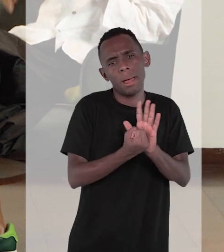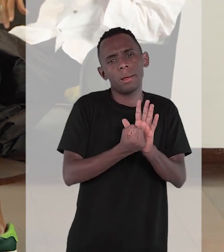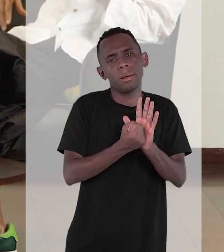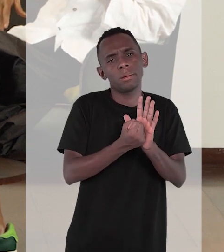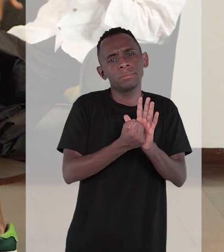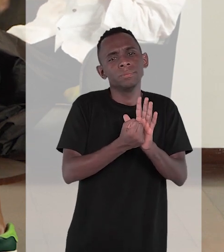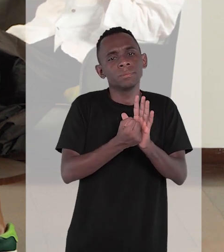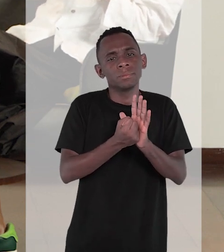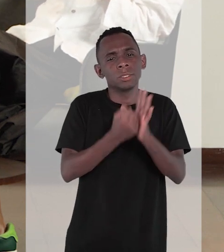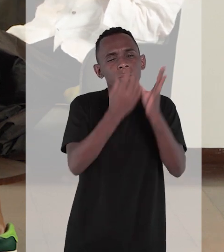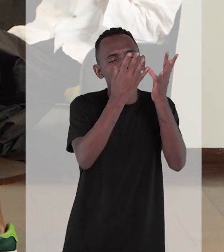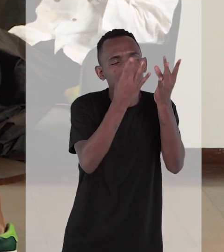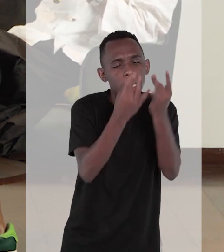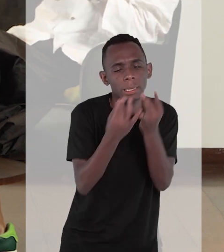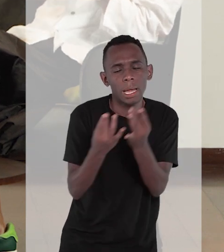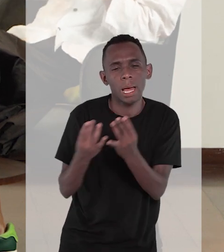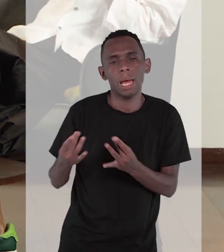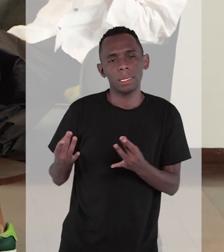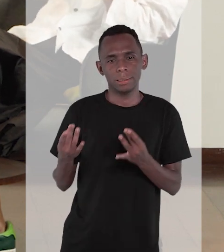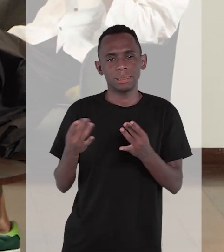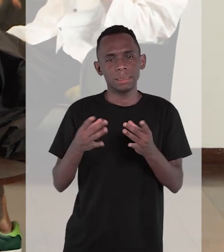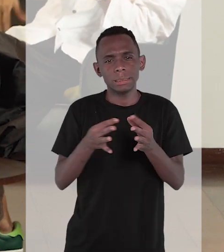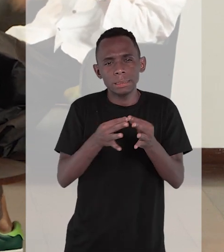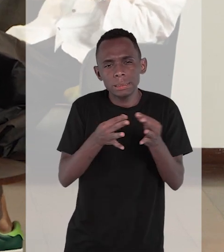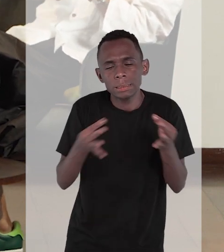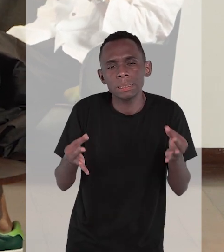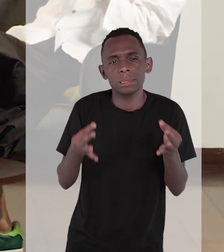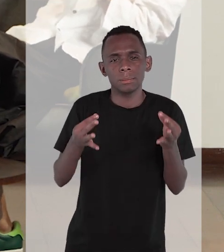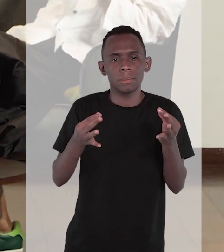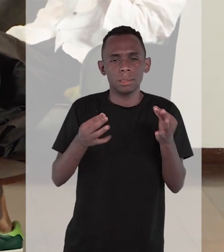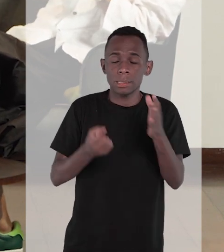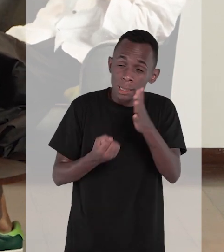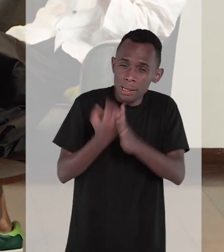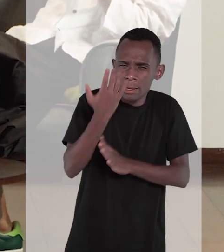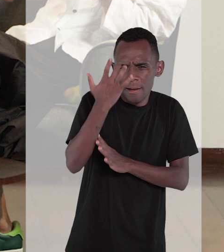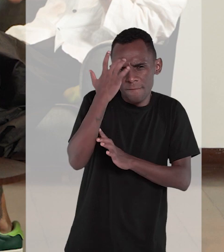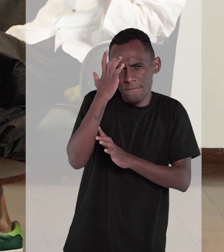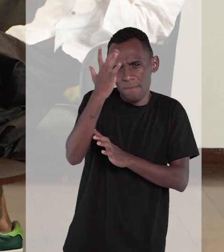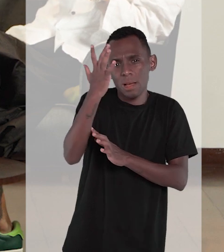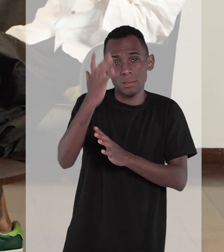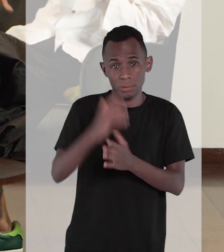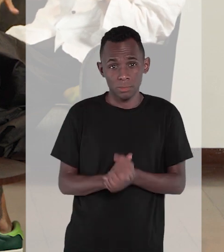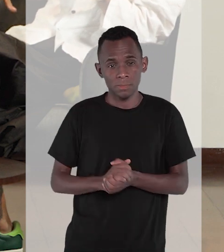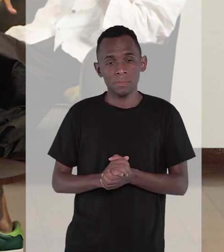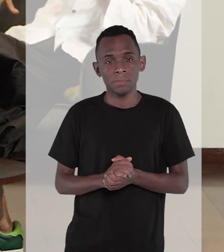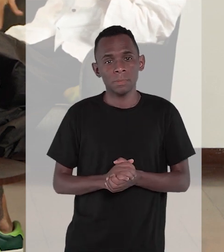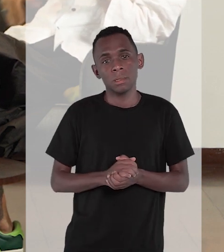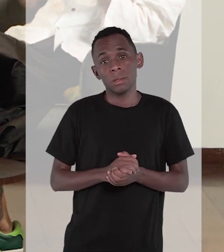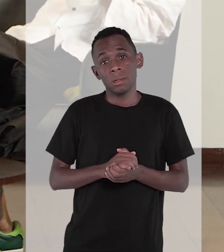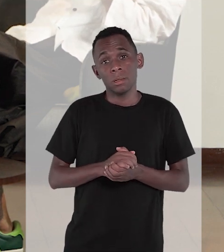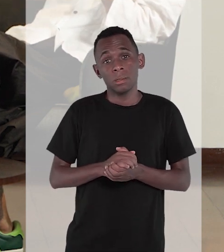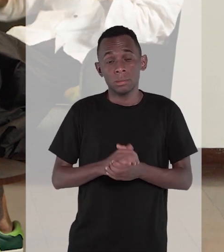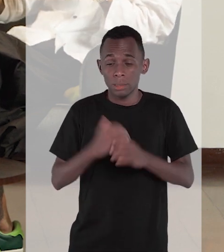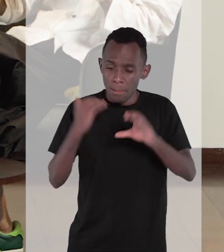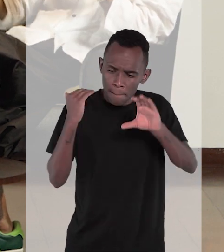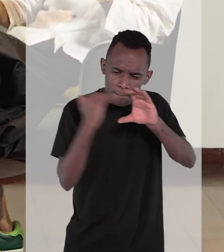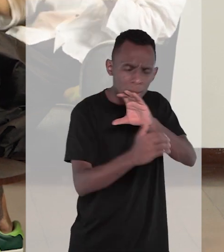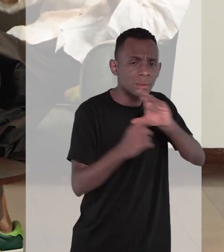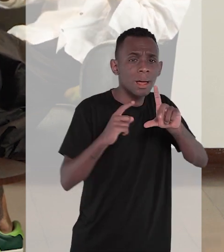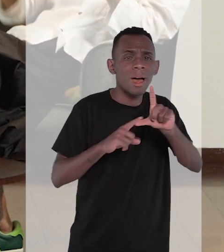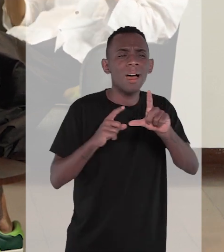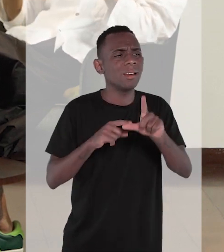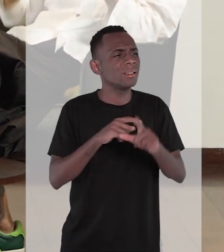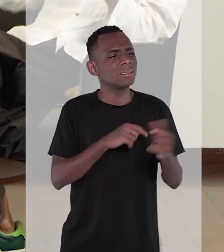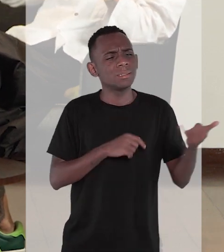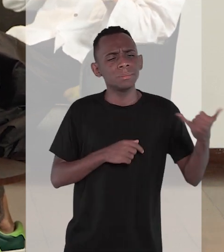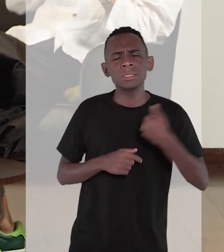marca dele. Então, às vezes, uma palavrinha ou outra escapa, mas tem que ser porque você programou aquilo. Às vezes você manda a letra e teu